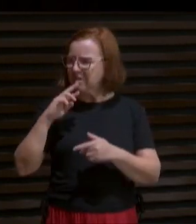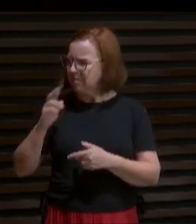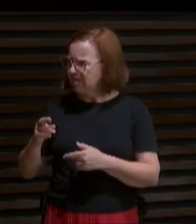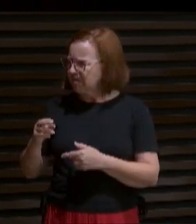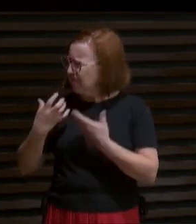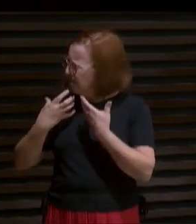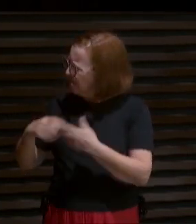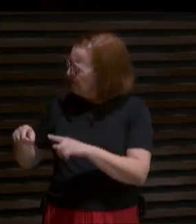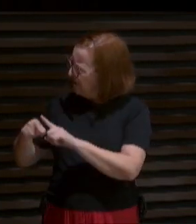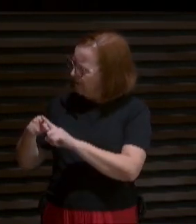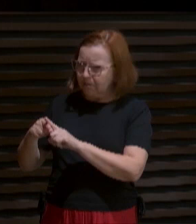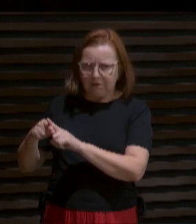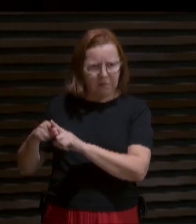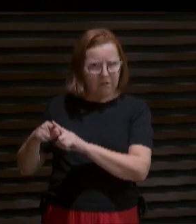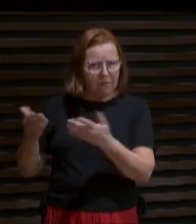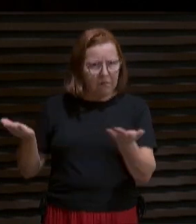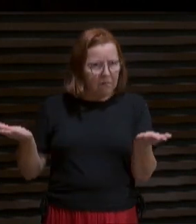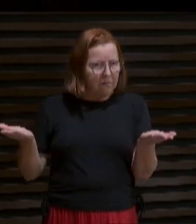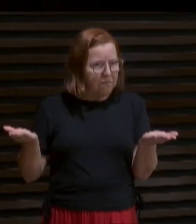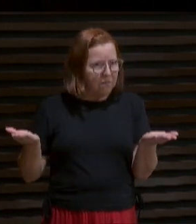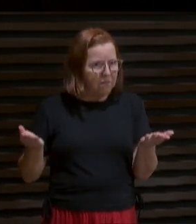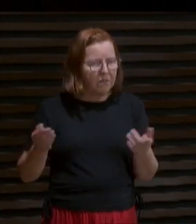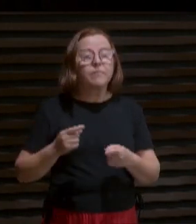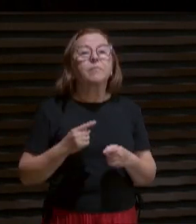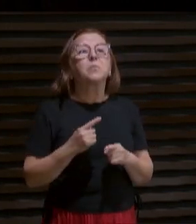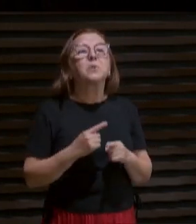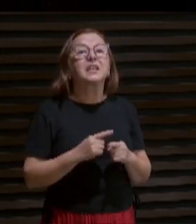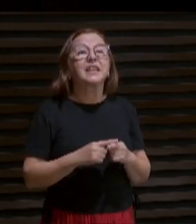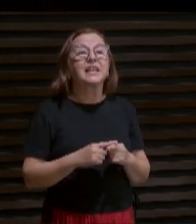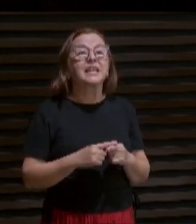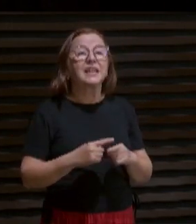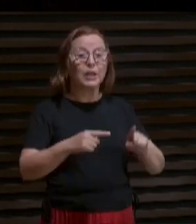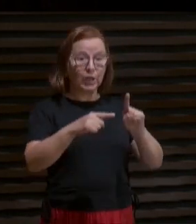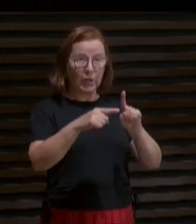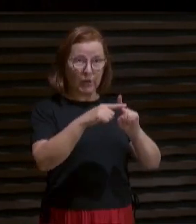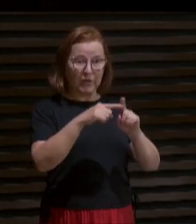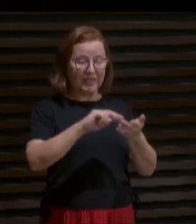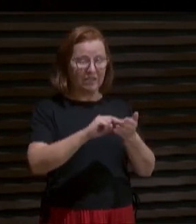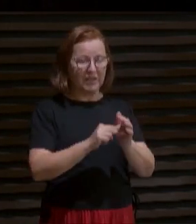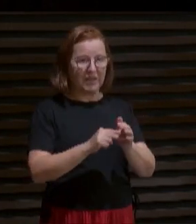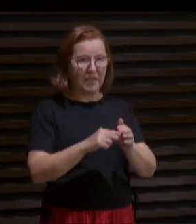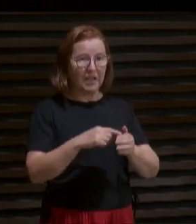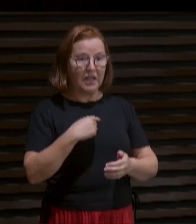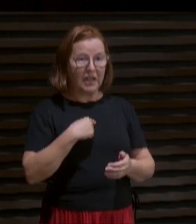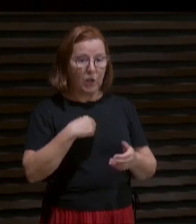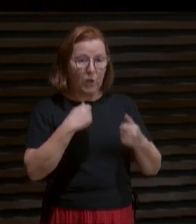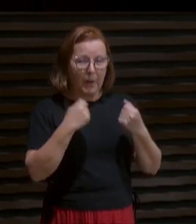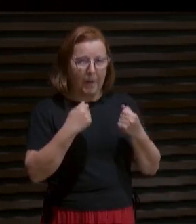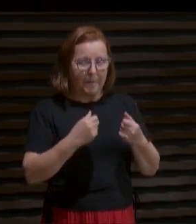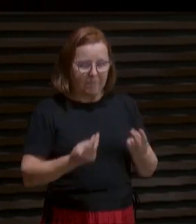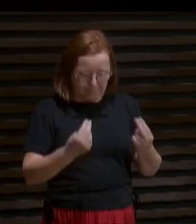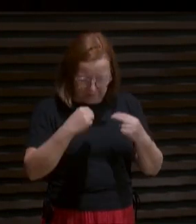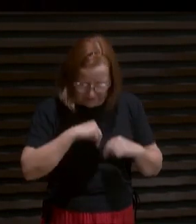Eu não quero cruz. Porque cruz significa eu tenho que sair do centro. Eu não